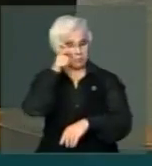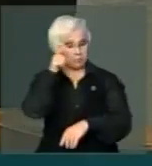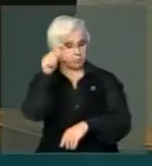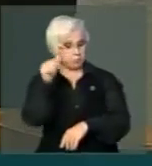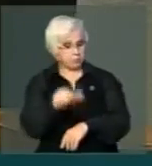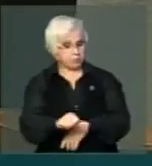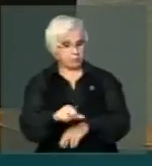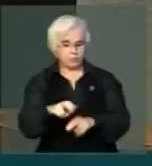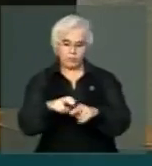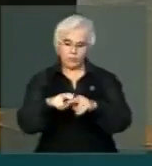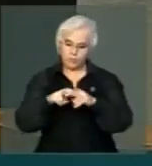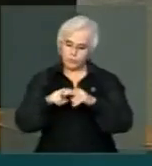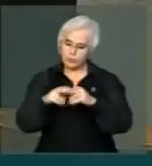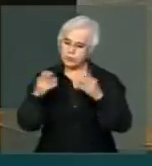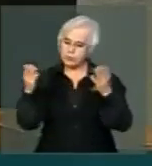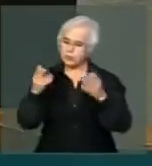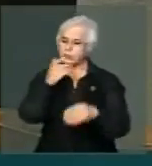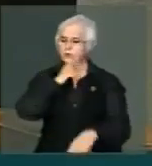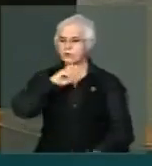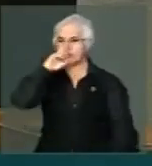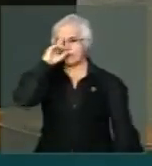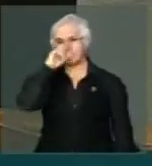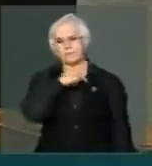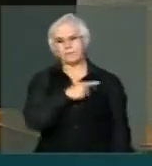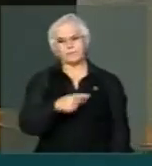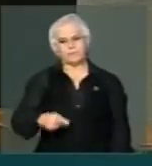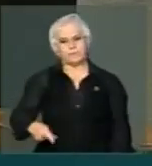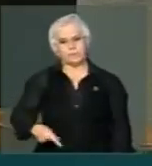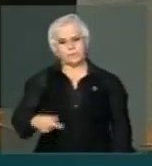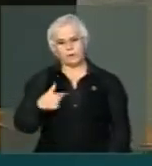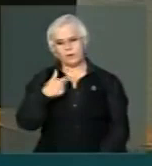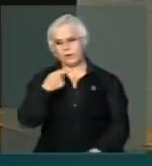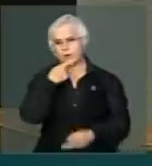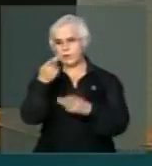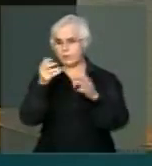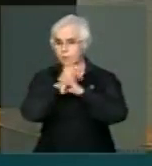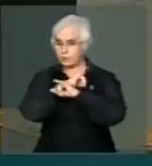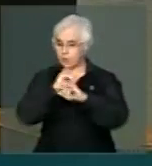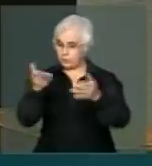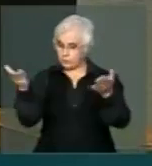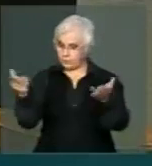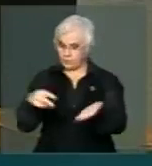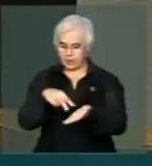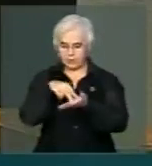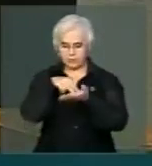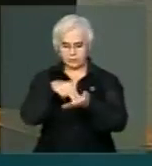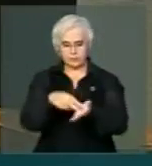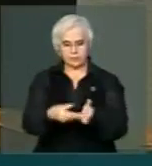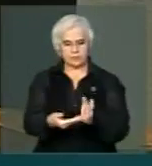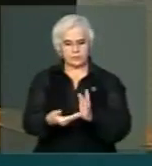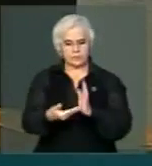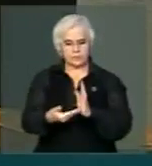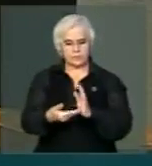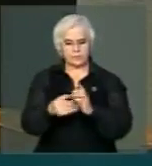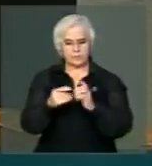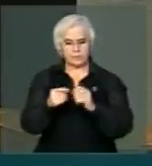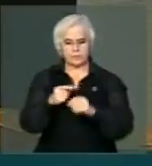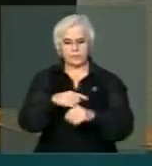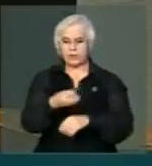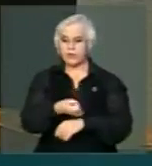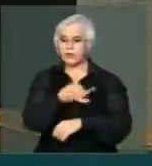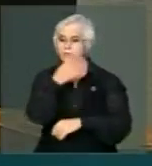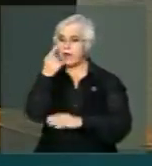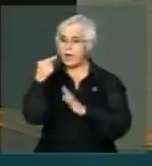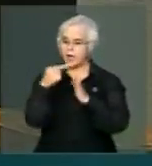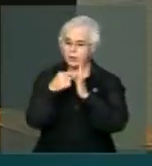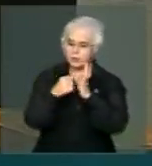é por isso, senhor presidente, que nós estamos aqui, e eu quero deixar registrado nessa casa, que há outros pontos